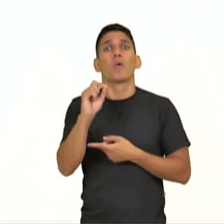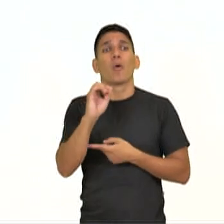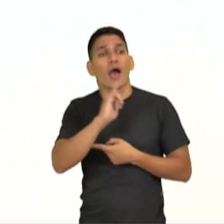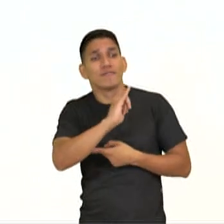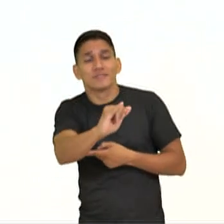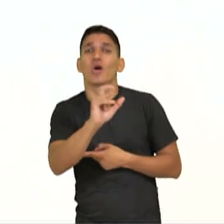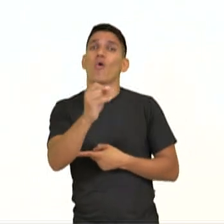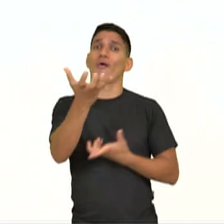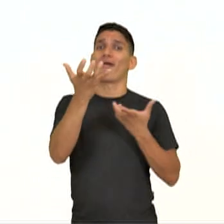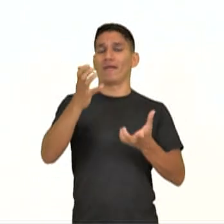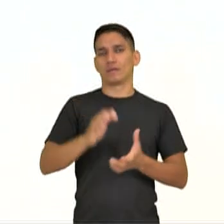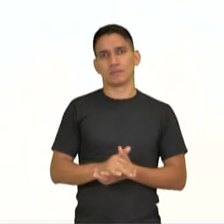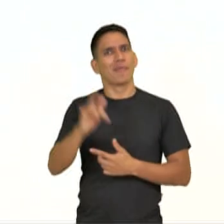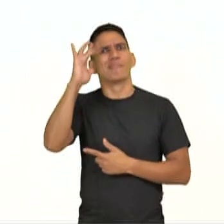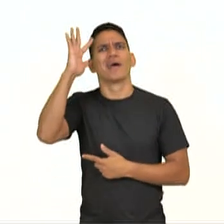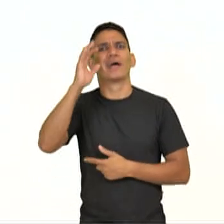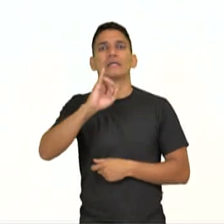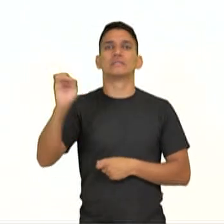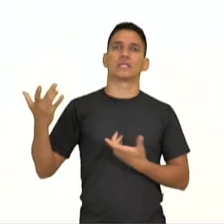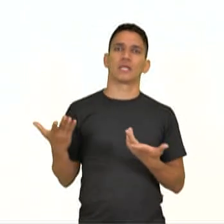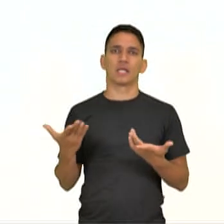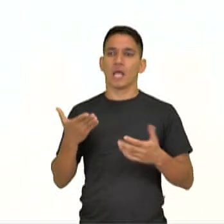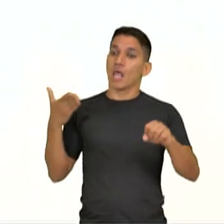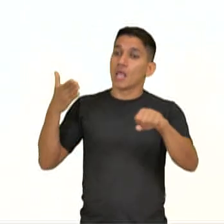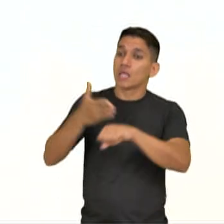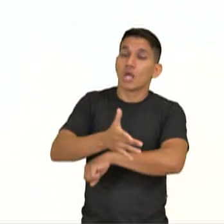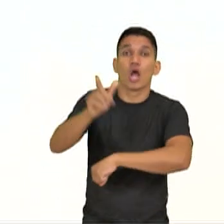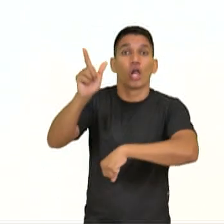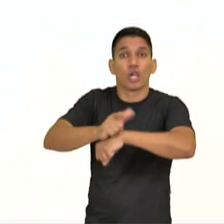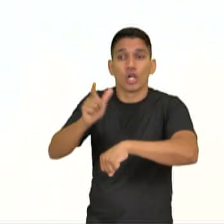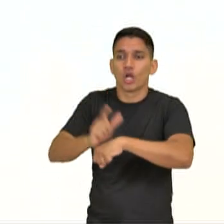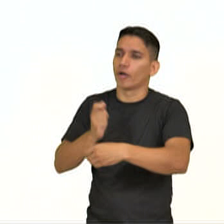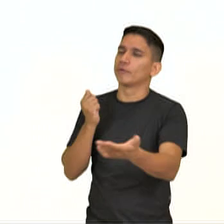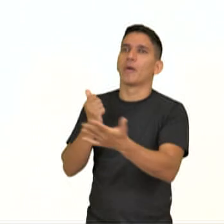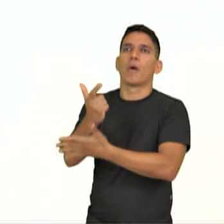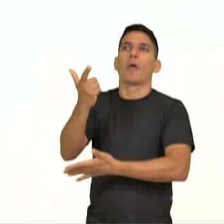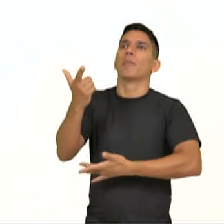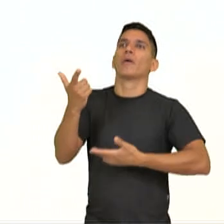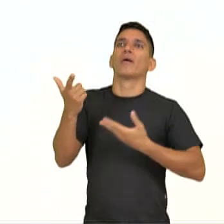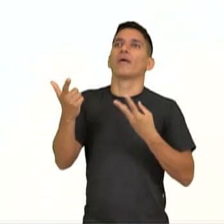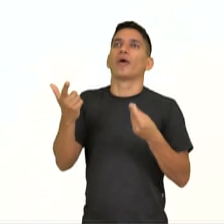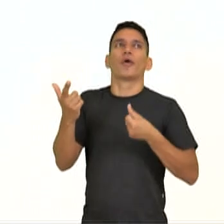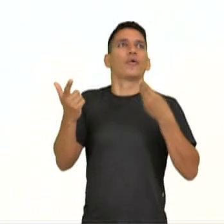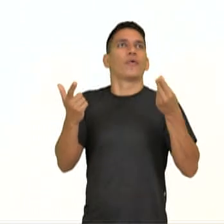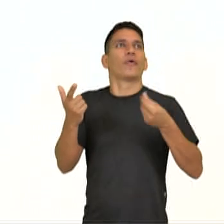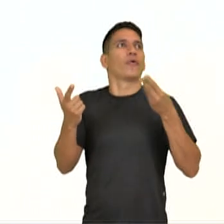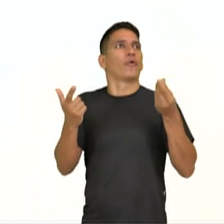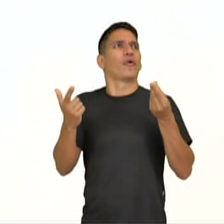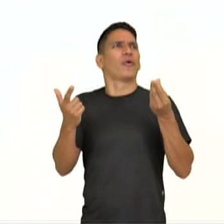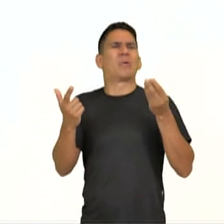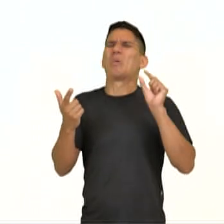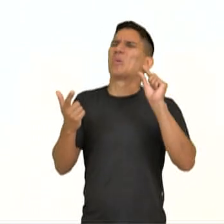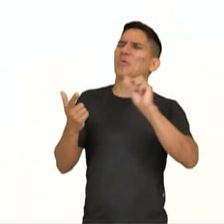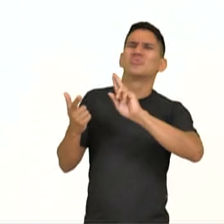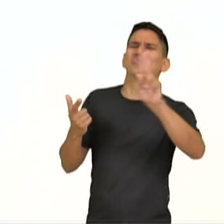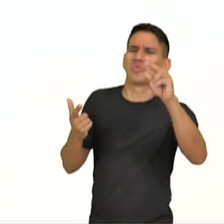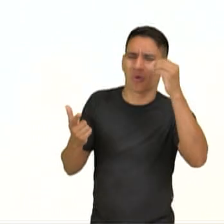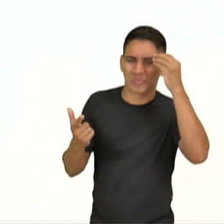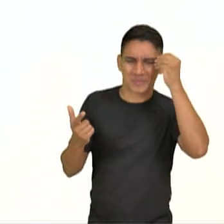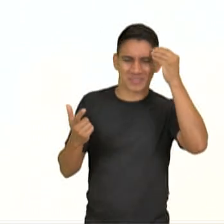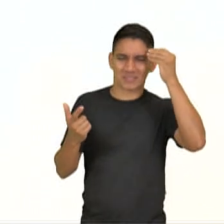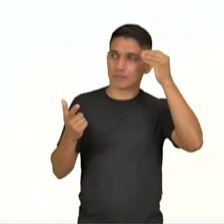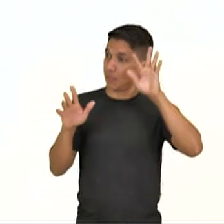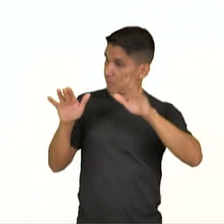quer. Imagine-se entrando numa loja para comprar como é mesmo o nome?